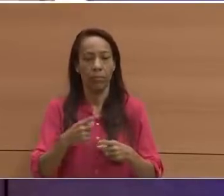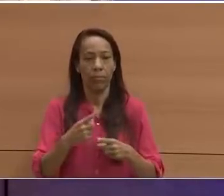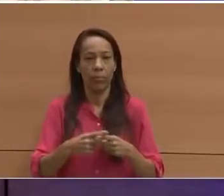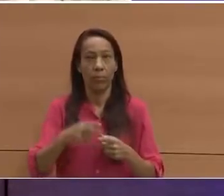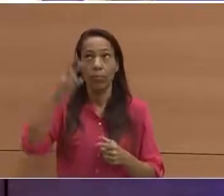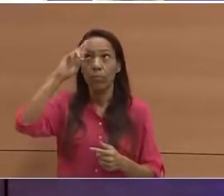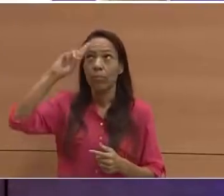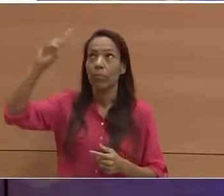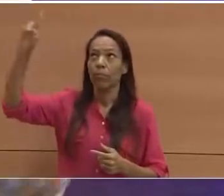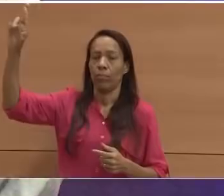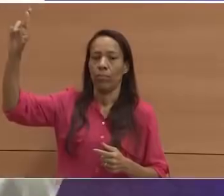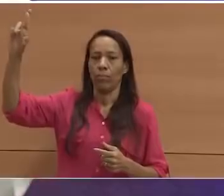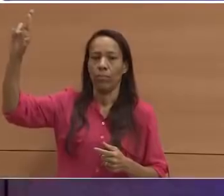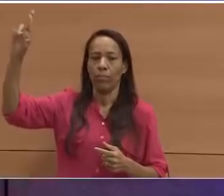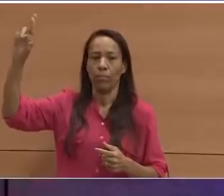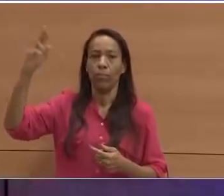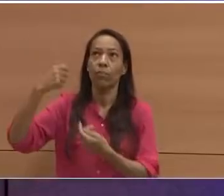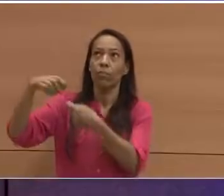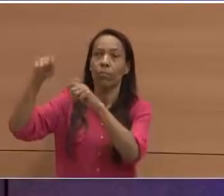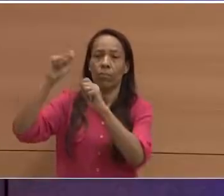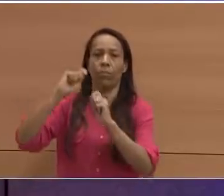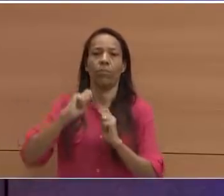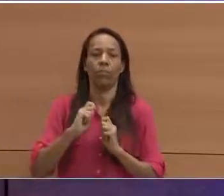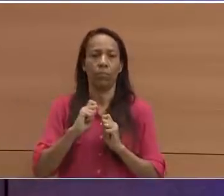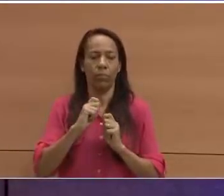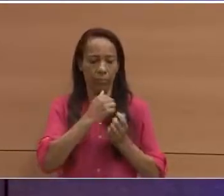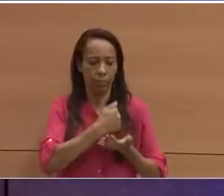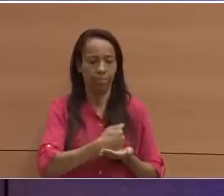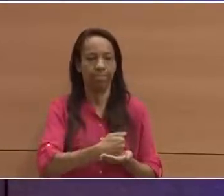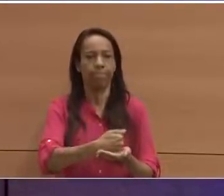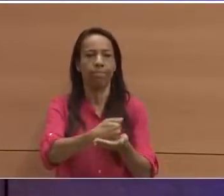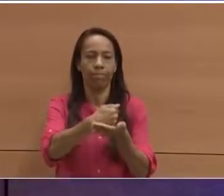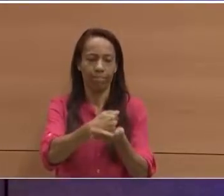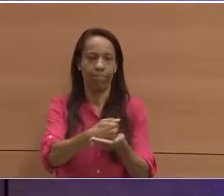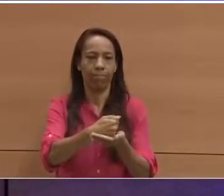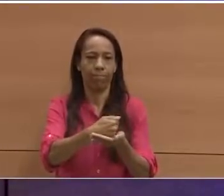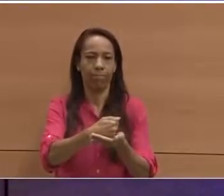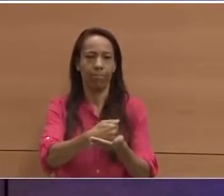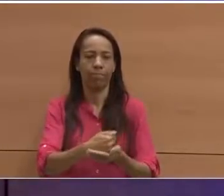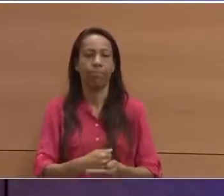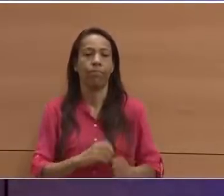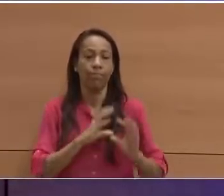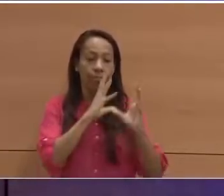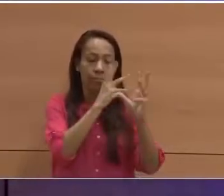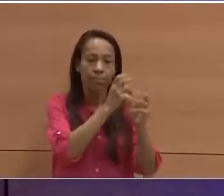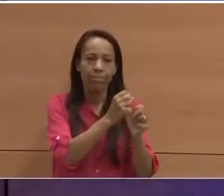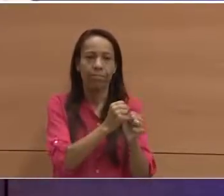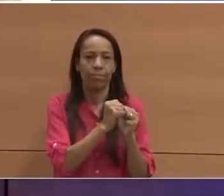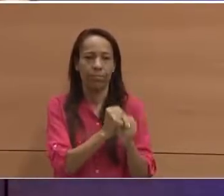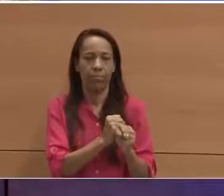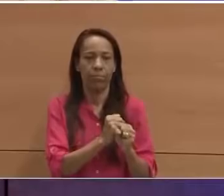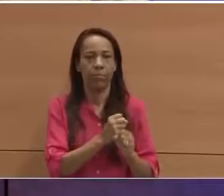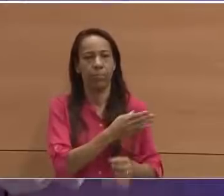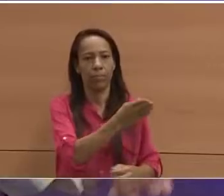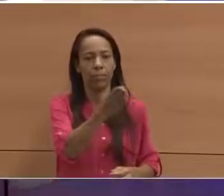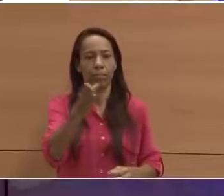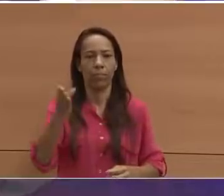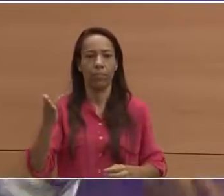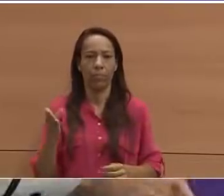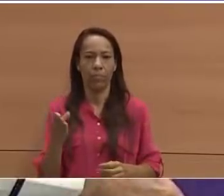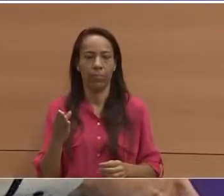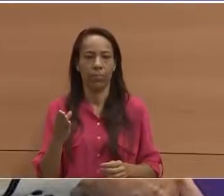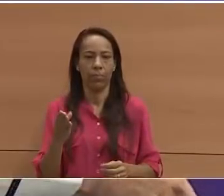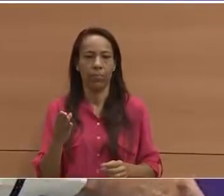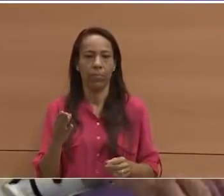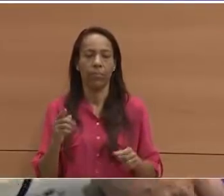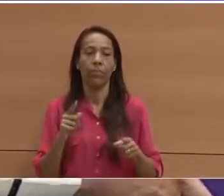sua ideia inicial, era permanecer algum tempo fortalecendo, fazendo de lá outro mini centro de